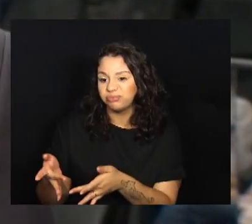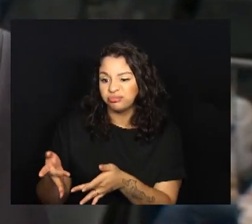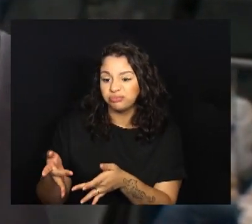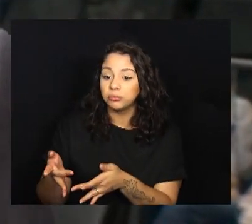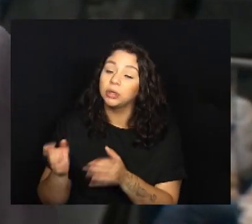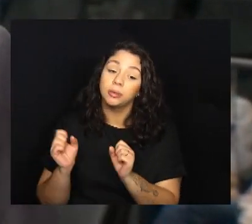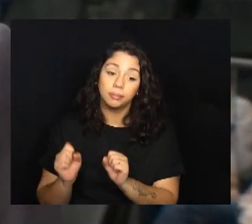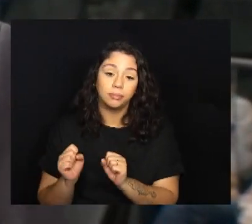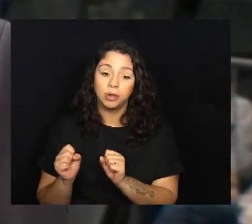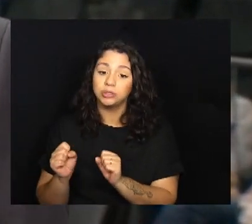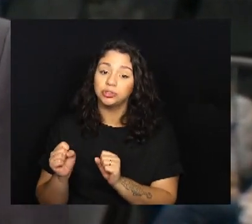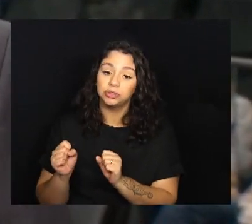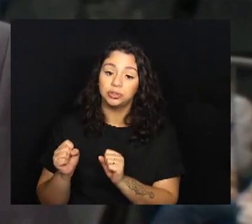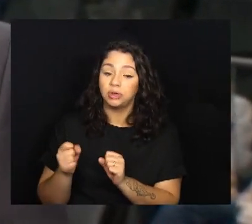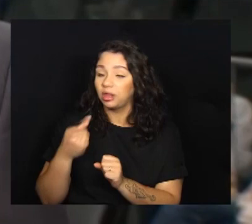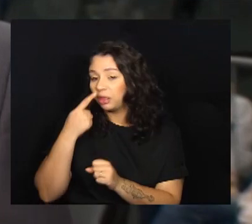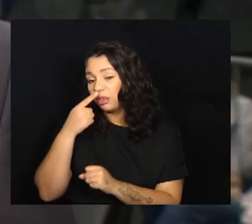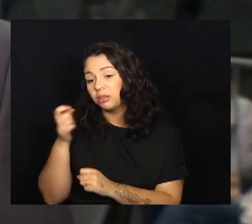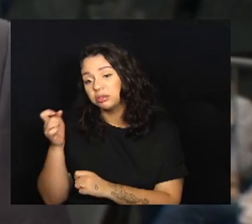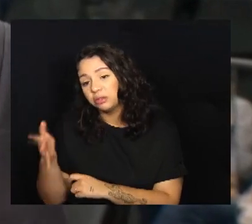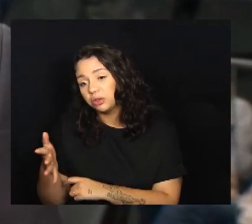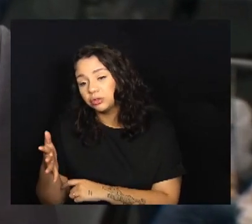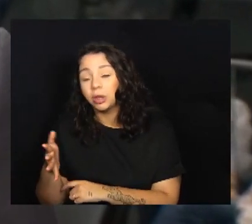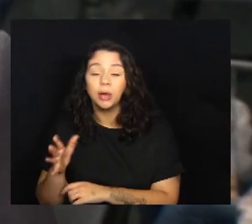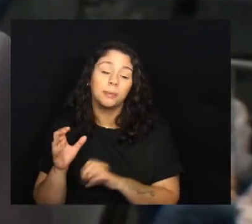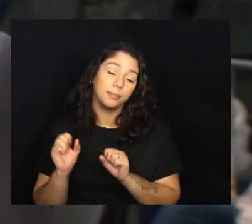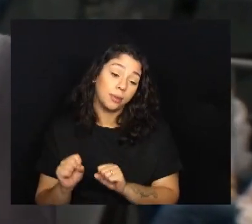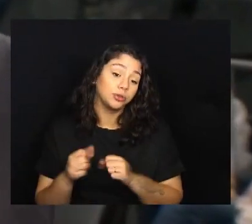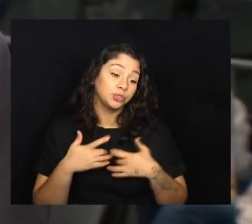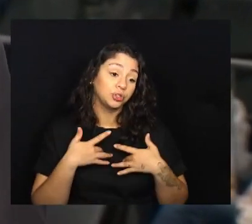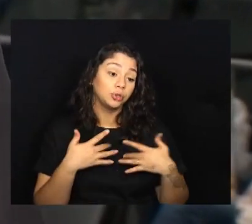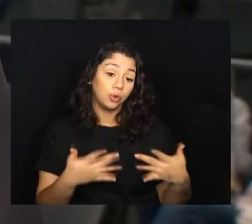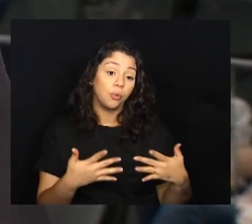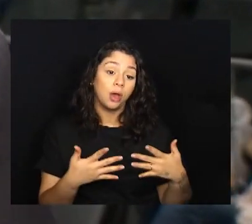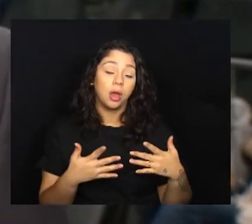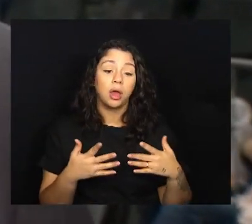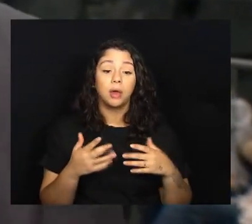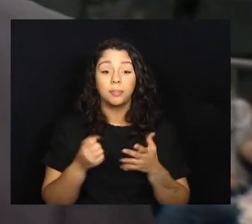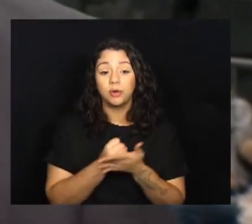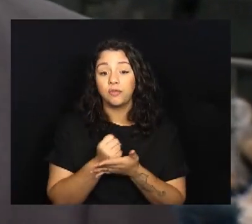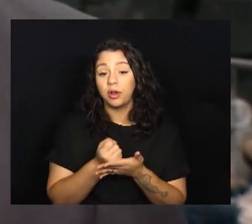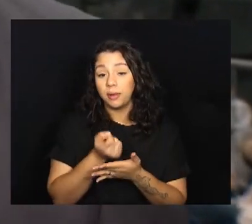ser descartado ou doado para uma farmácia solidária que será